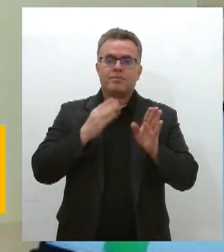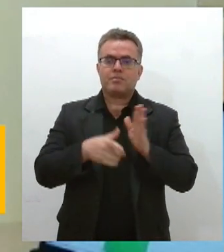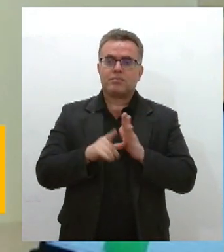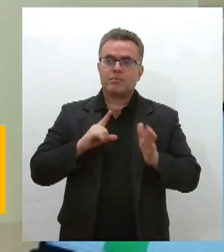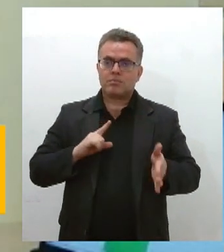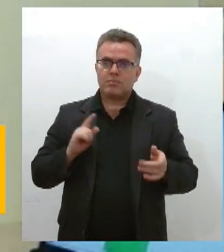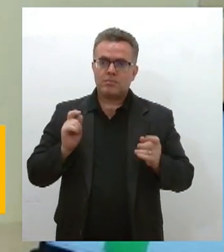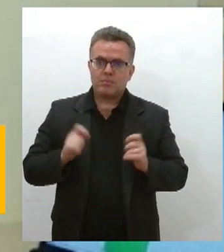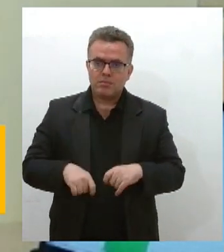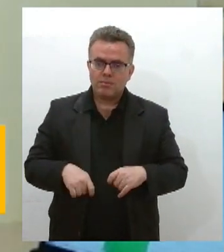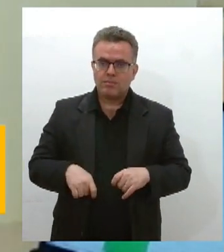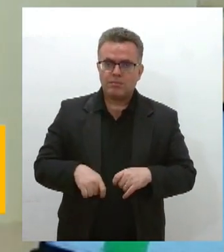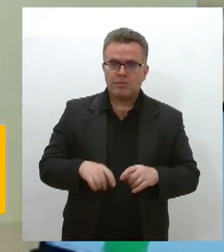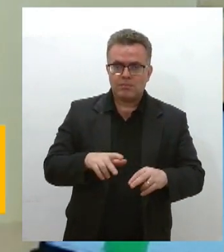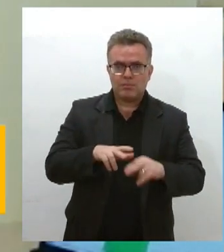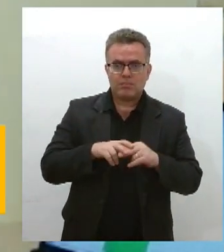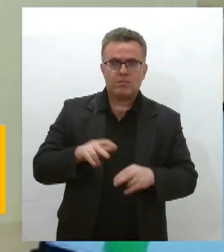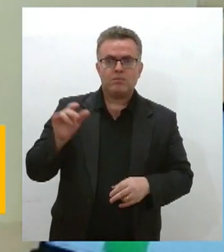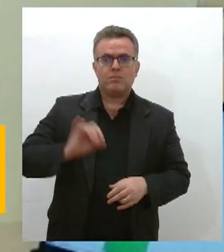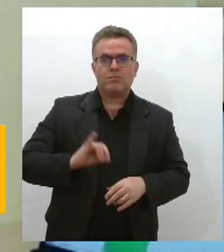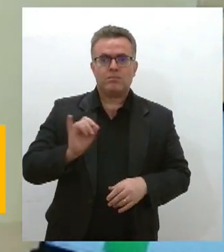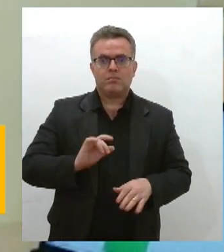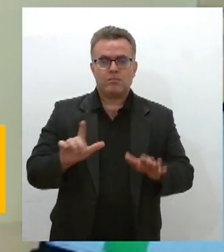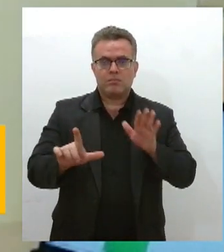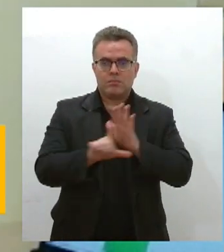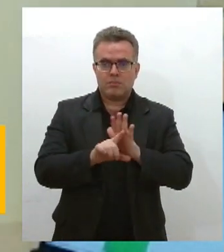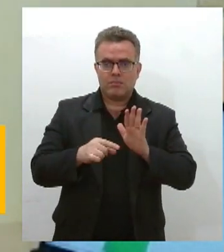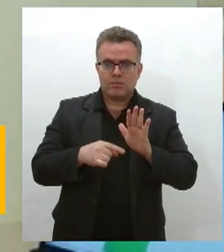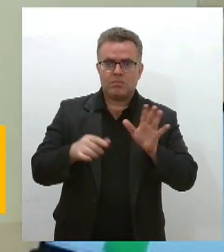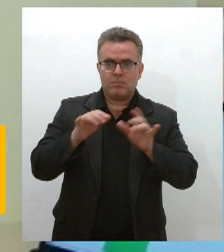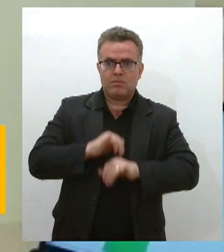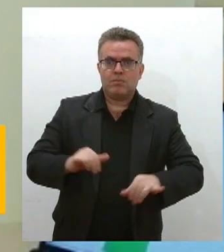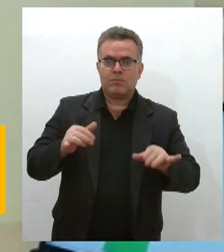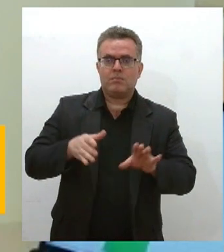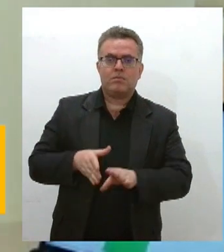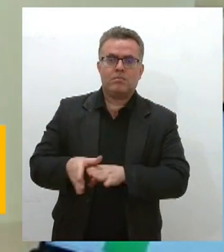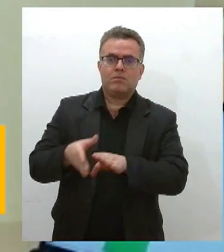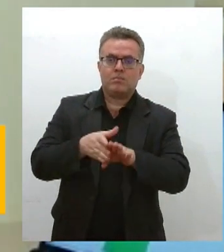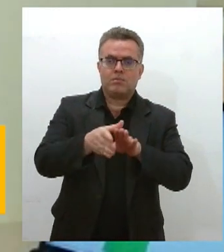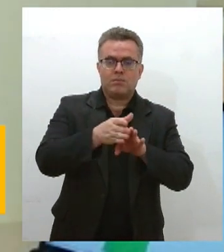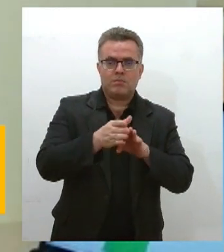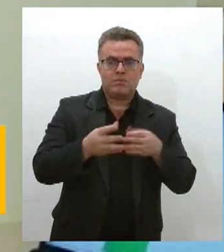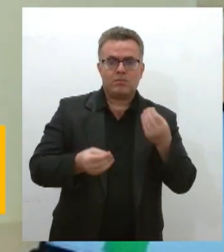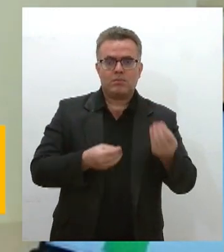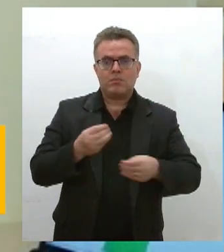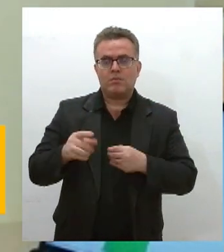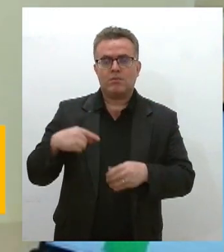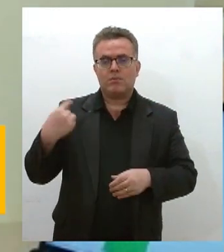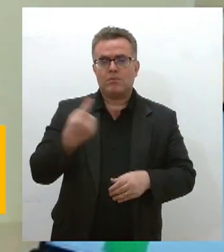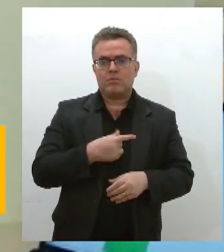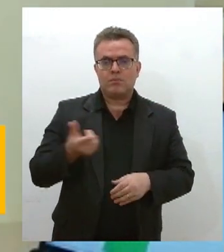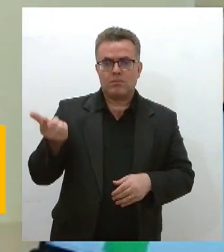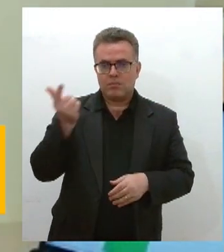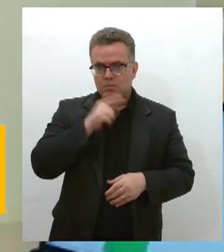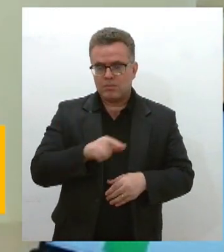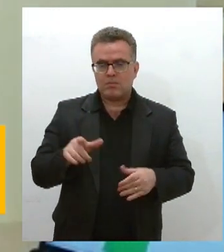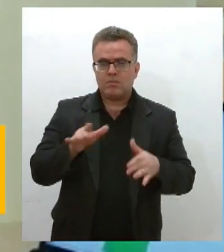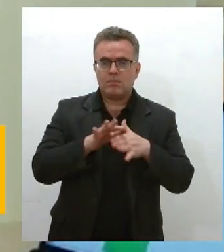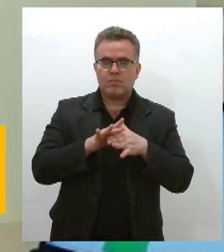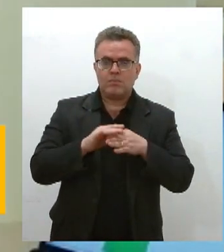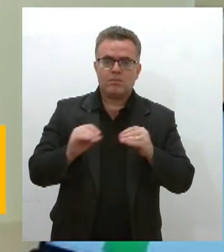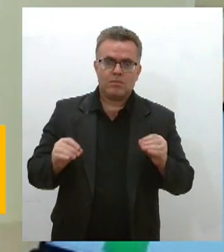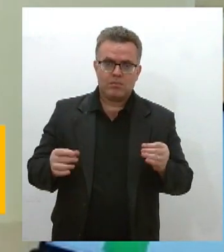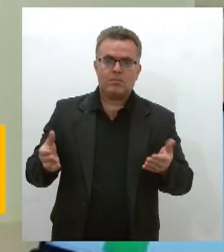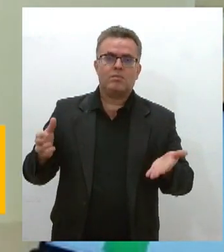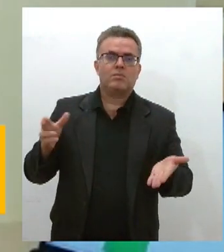a importância de uma lei como essa promulgada aí através da ALESE, a gente consegue não só garantir